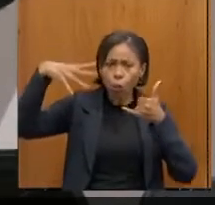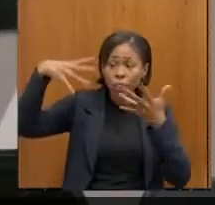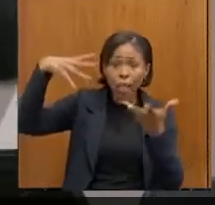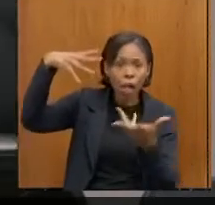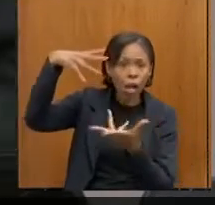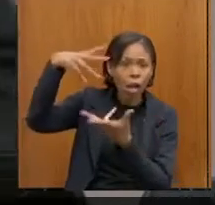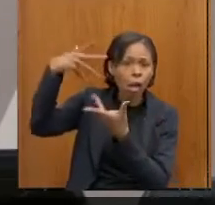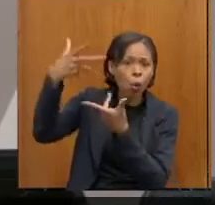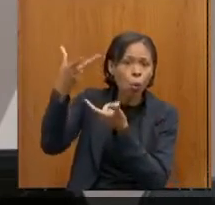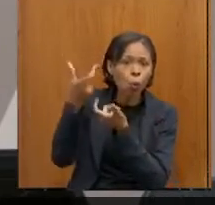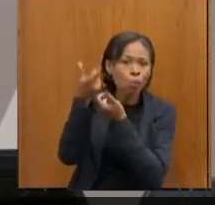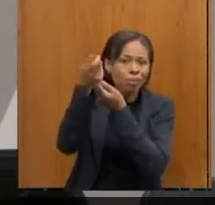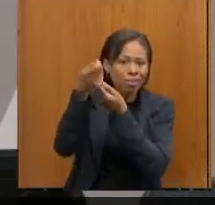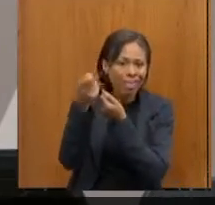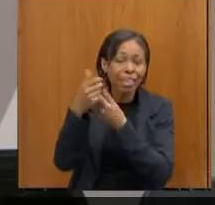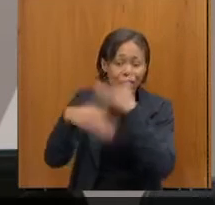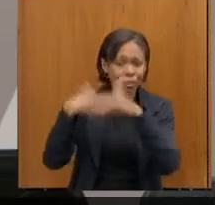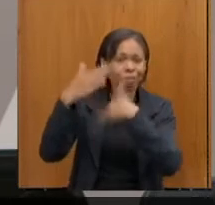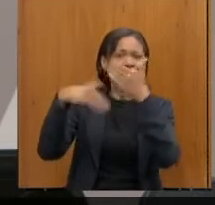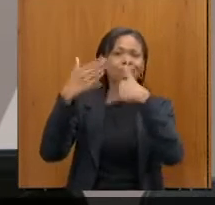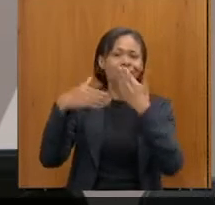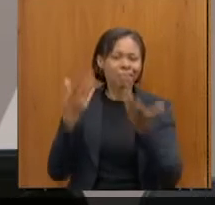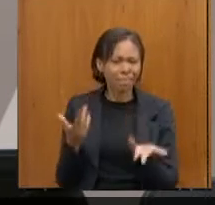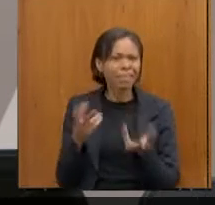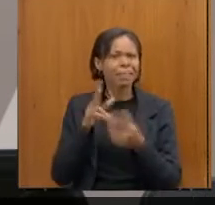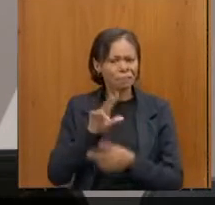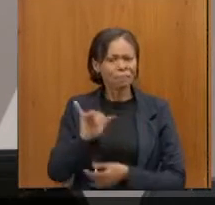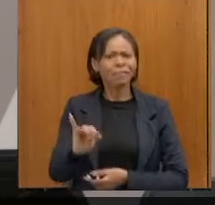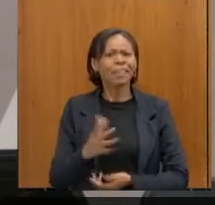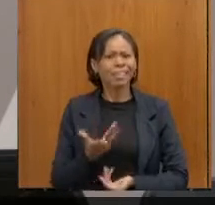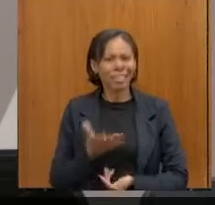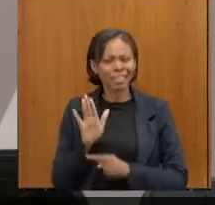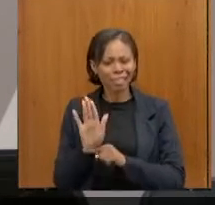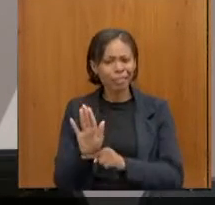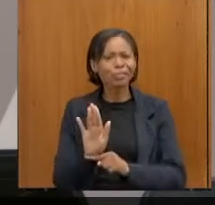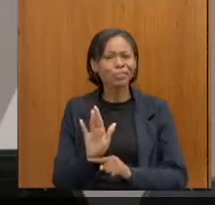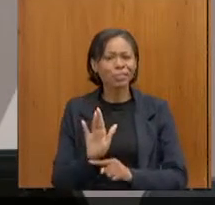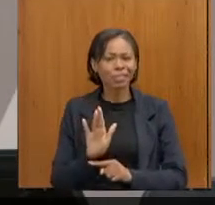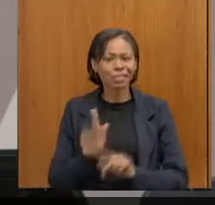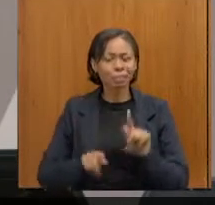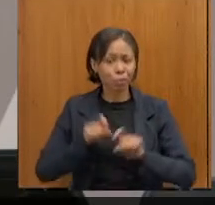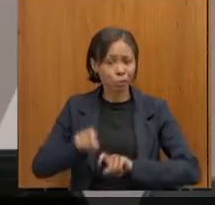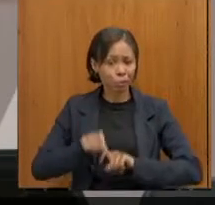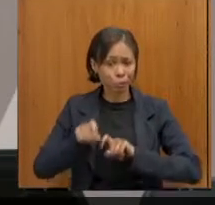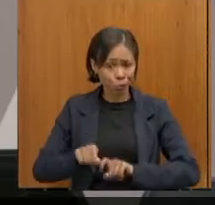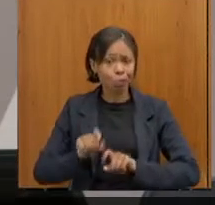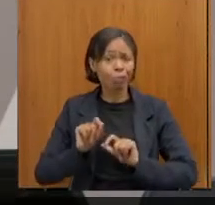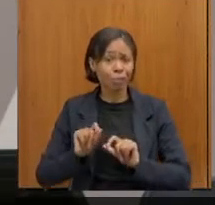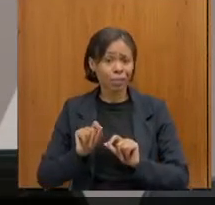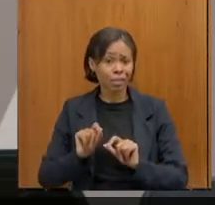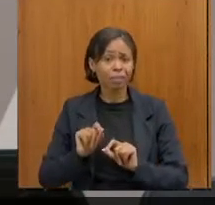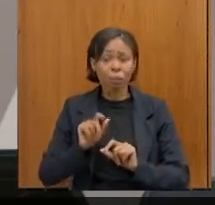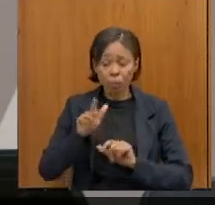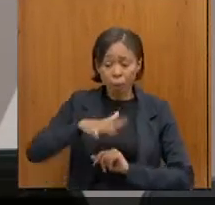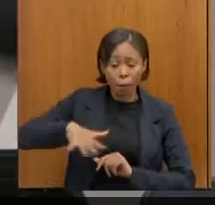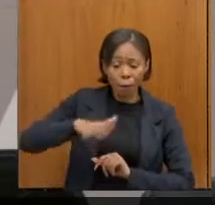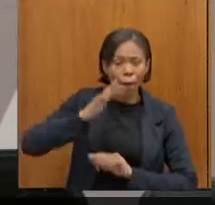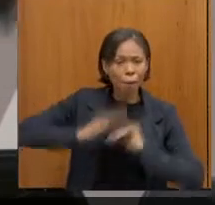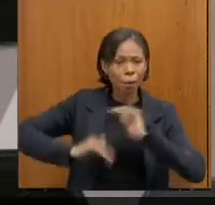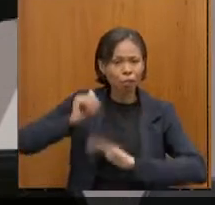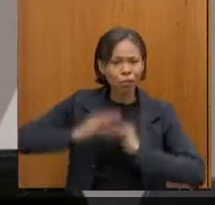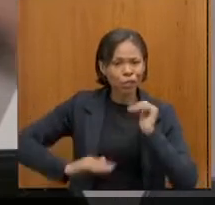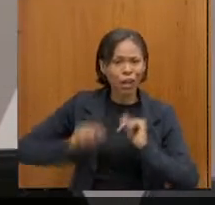é essa que vai lavar o desenvolvimento é que vai tirar não aqui o nosso Homem do Campo